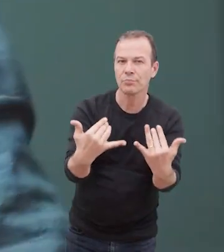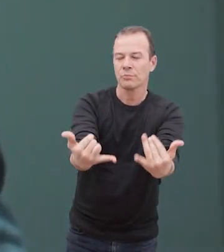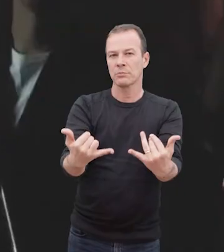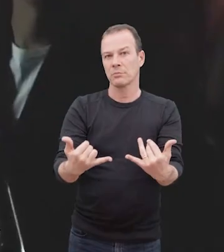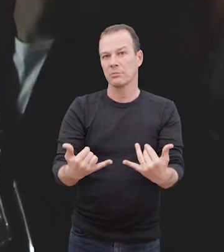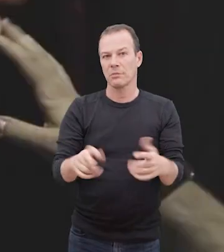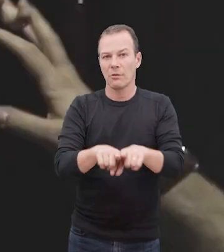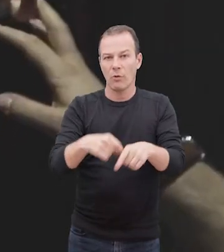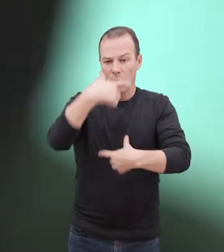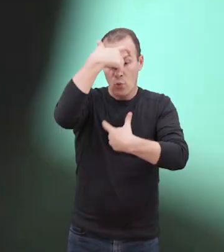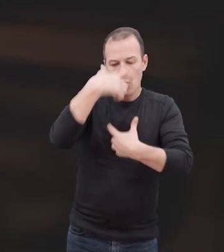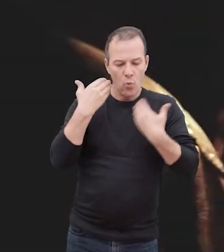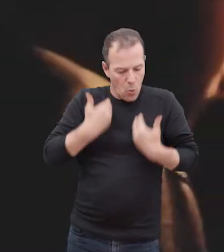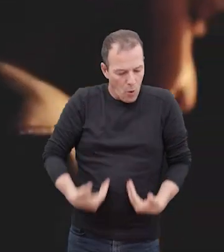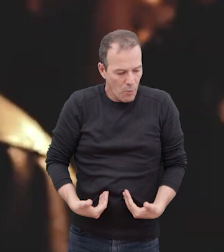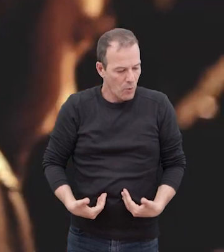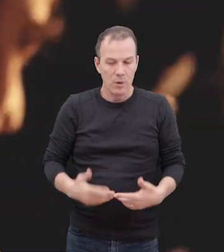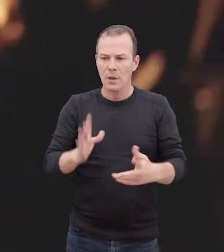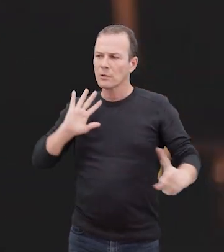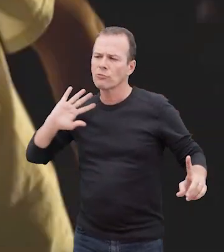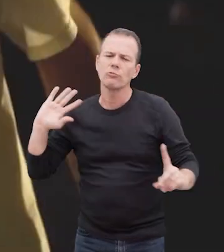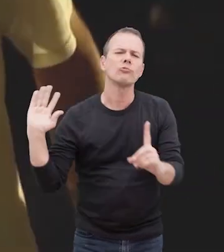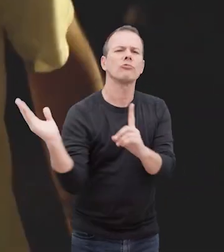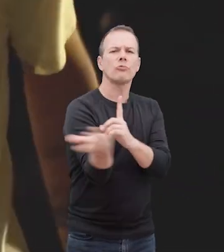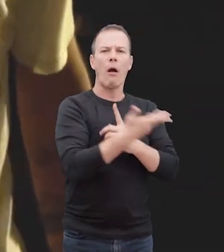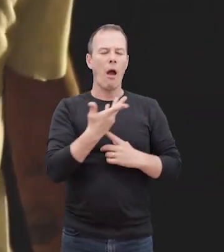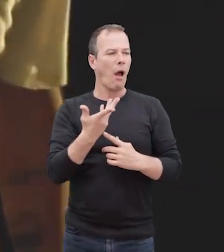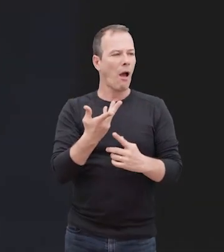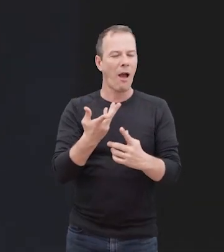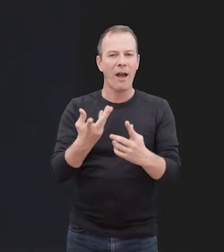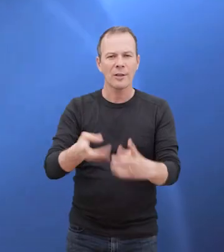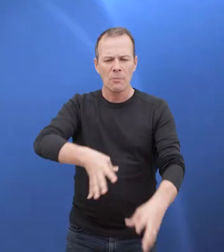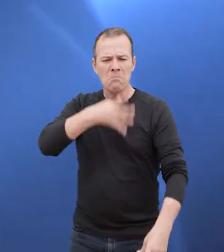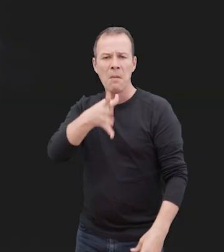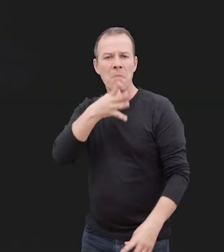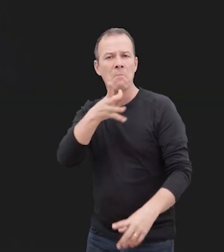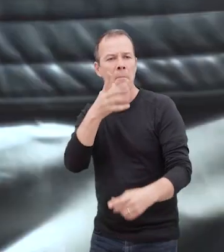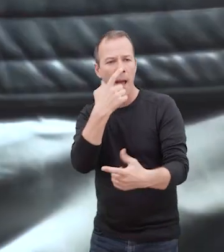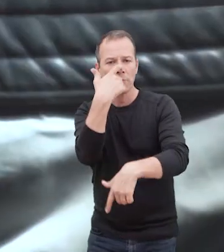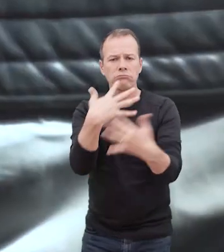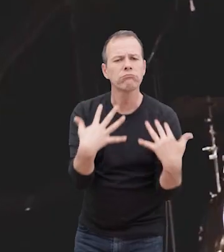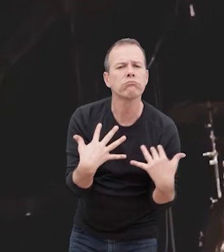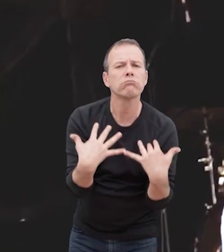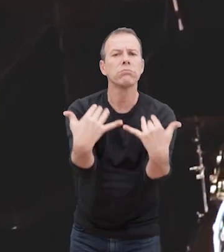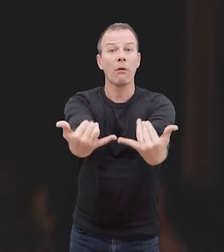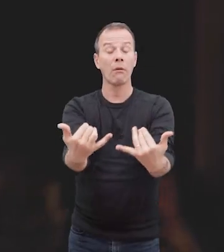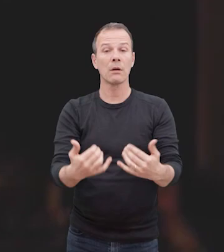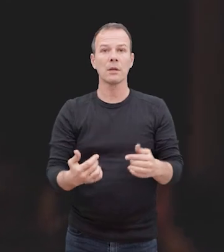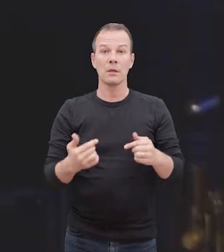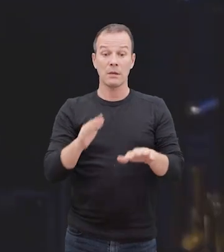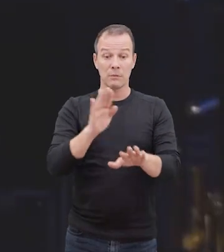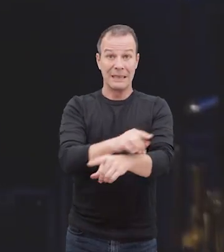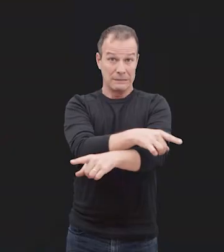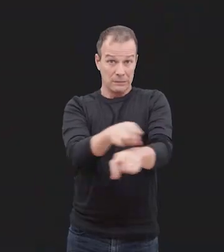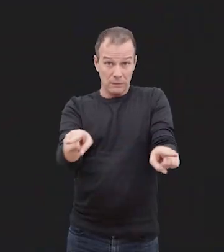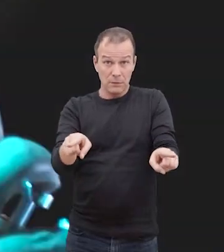um corpo num espaço a comunicar algo a quem me está a ouvir. E com